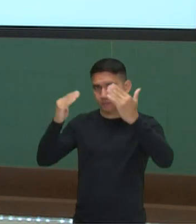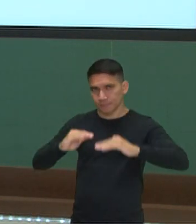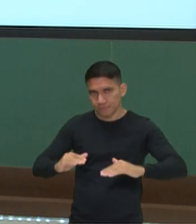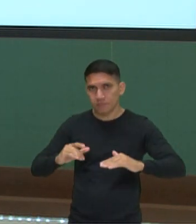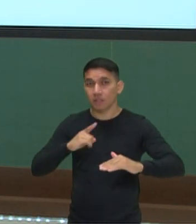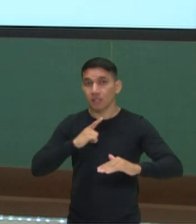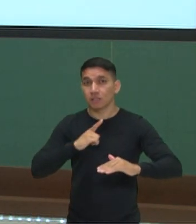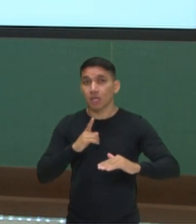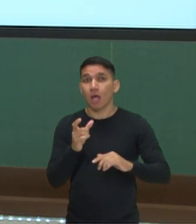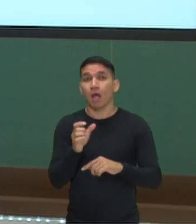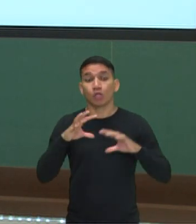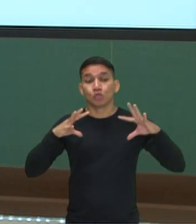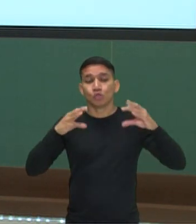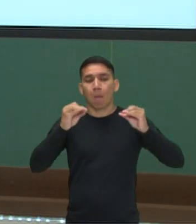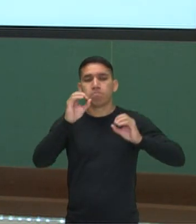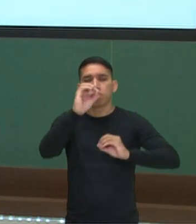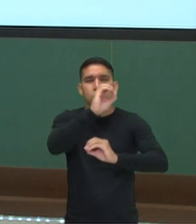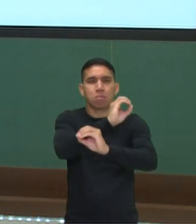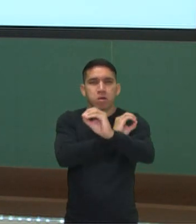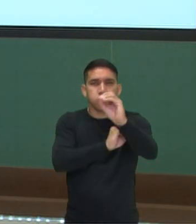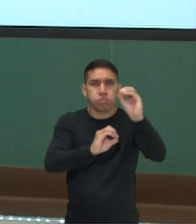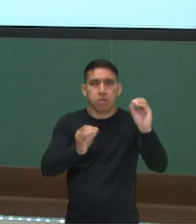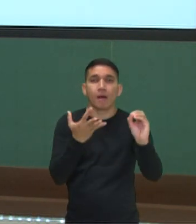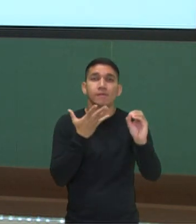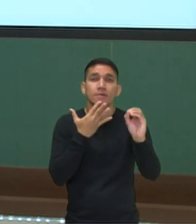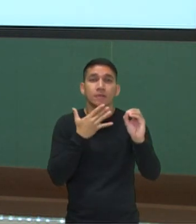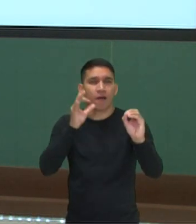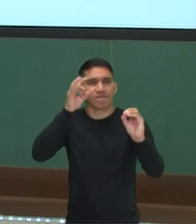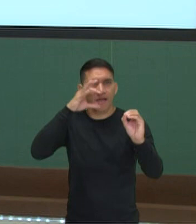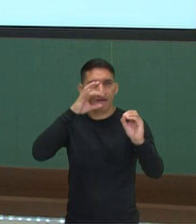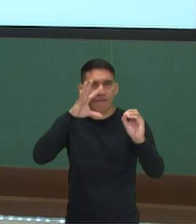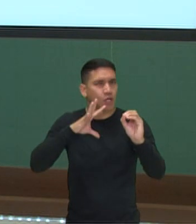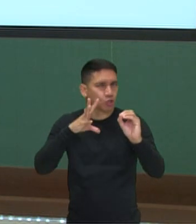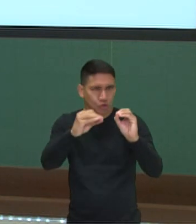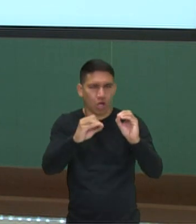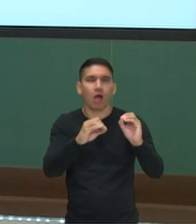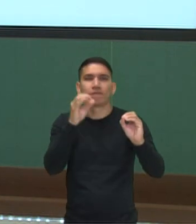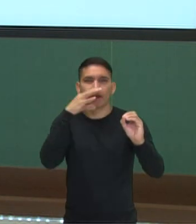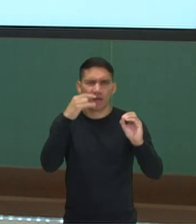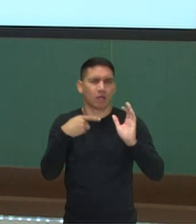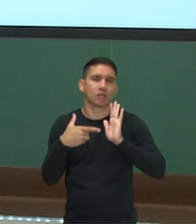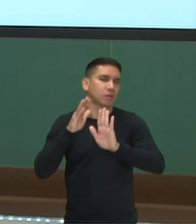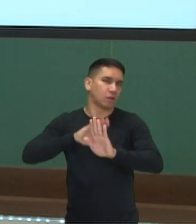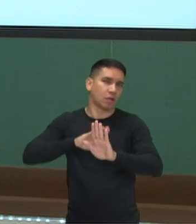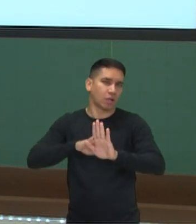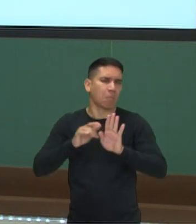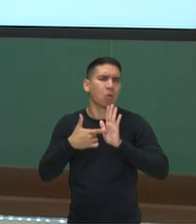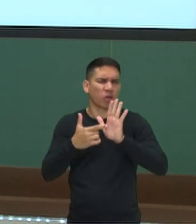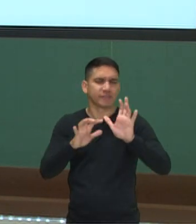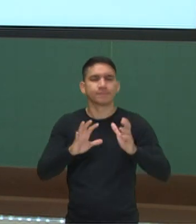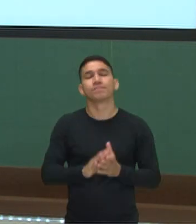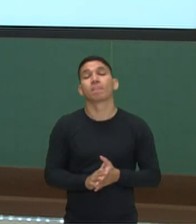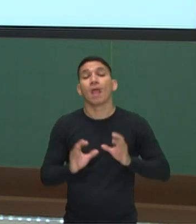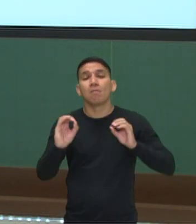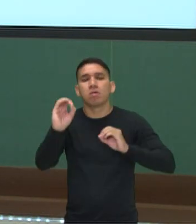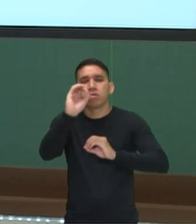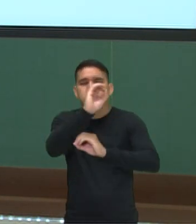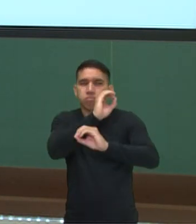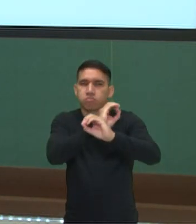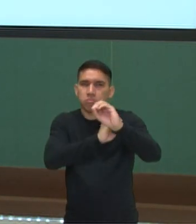nós temos uma população, então as bolinhas verdes, né, todas verdes para representar isso, que são